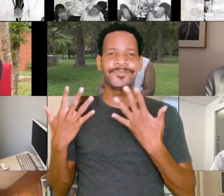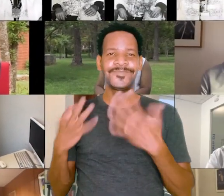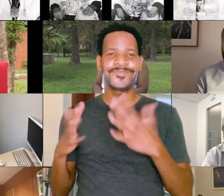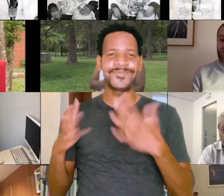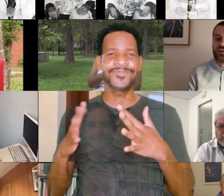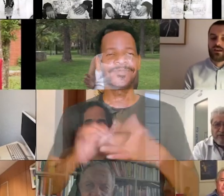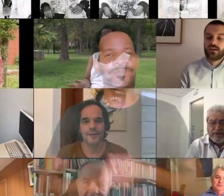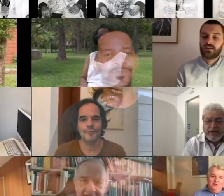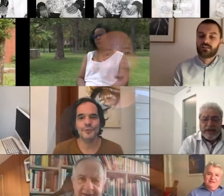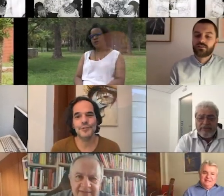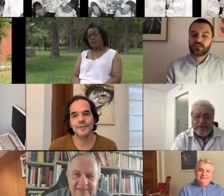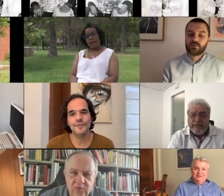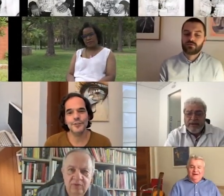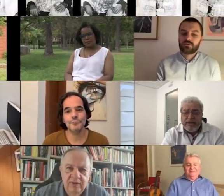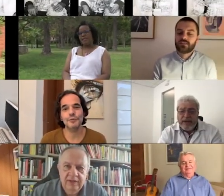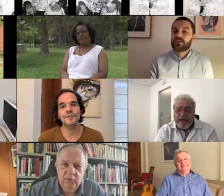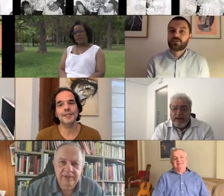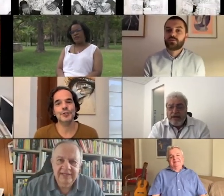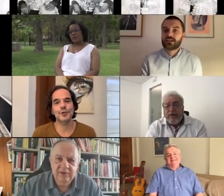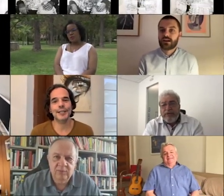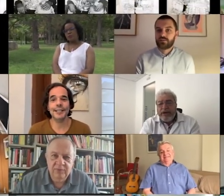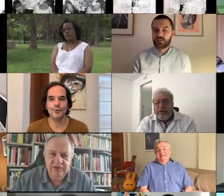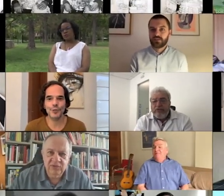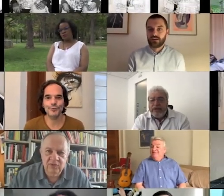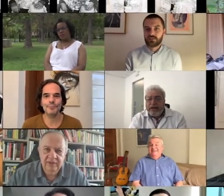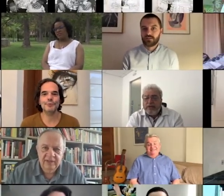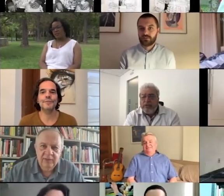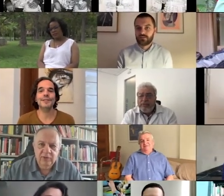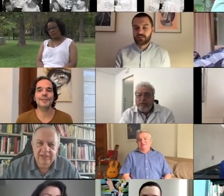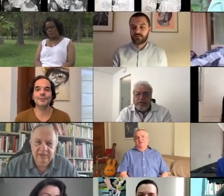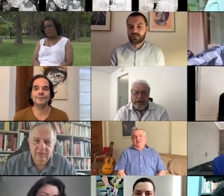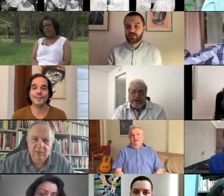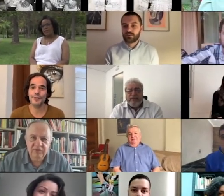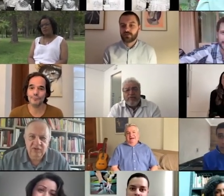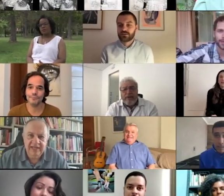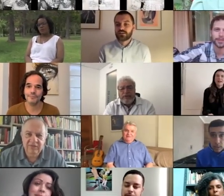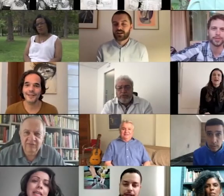Parabéns, UFJF! Vida longa às universidades públicas do Brasil! Deus abençoe!